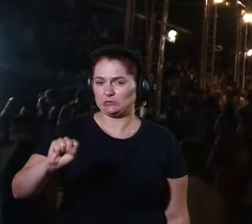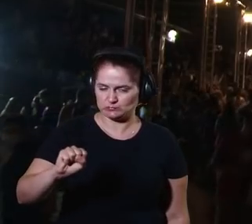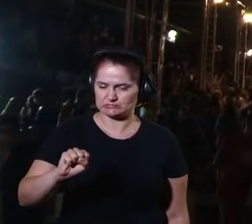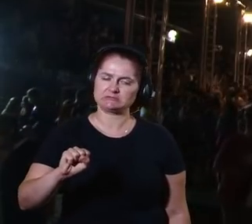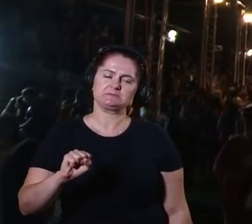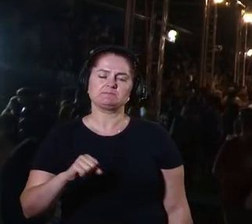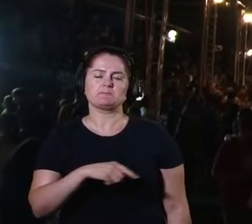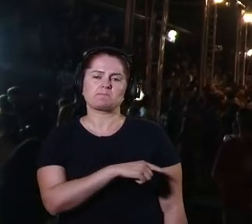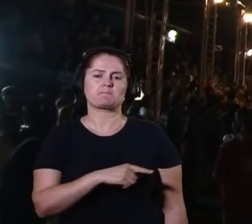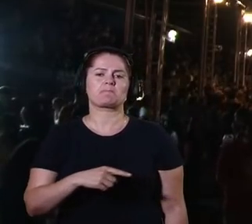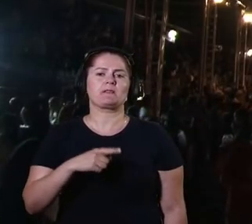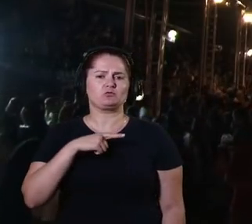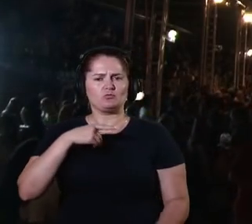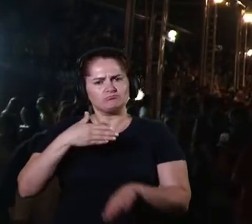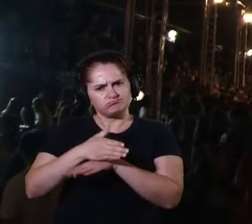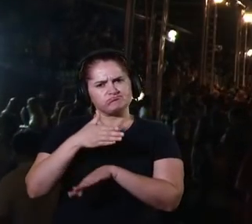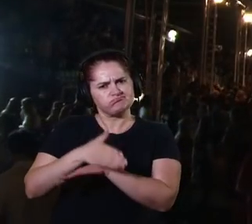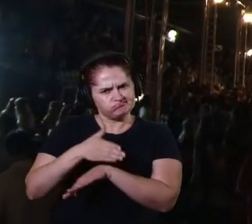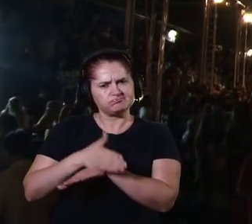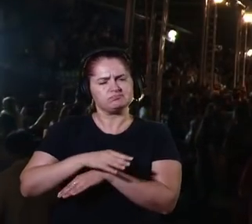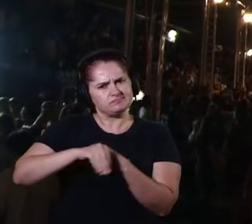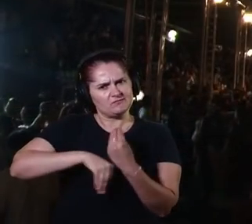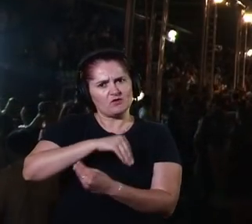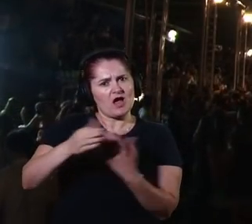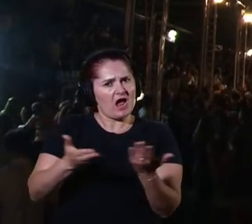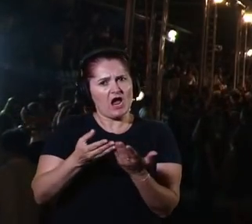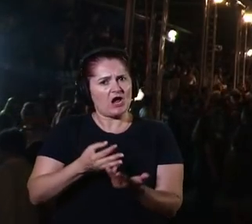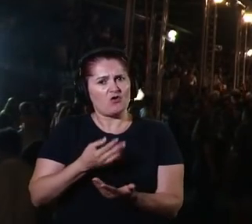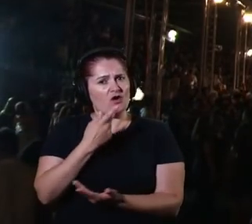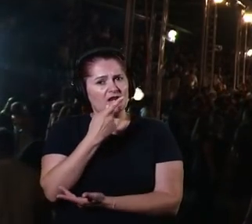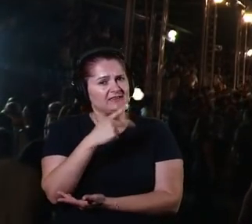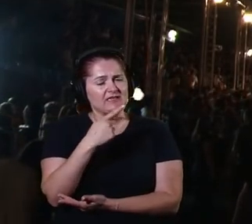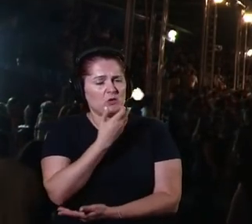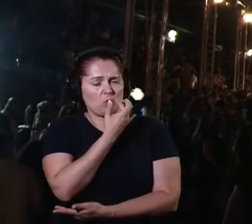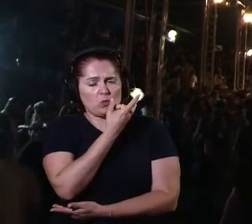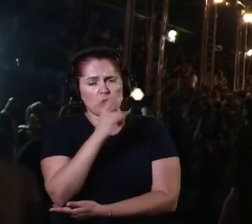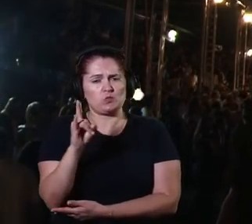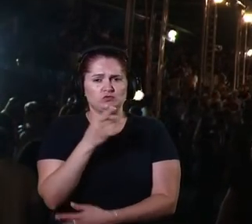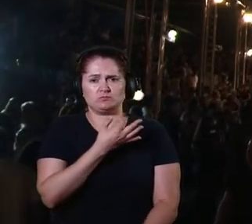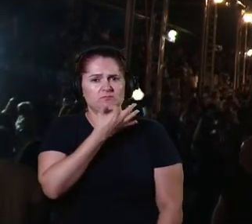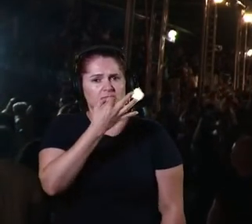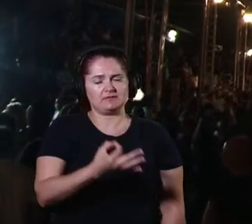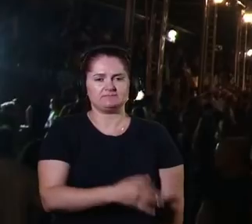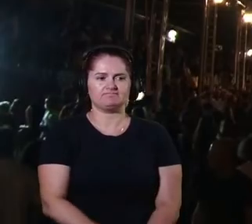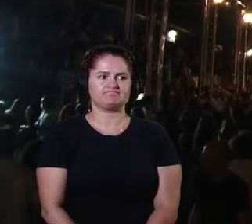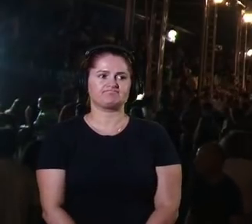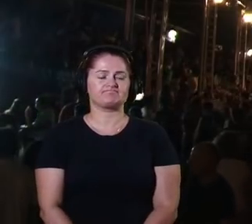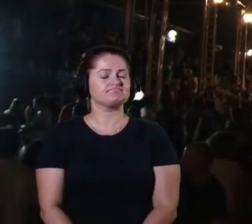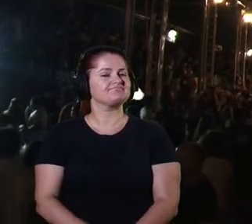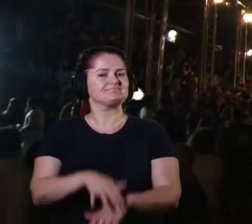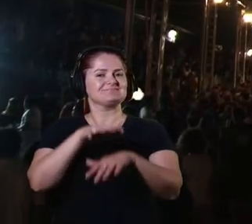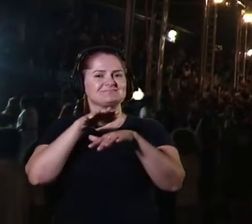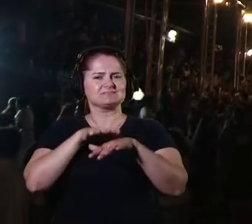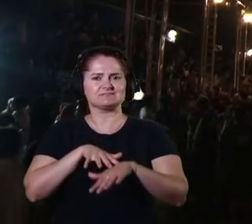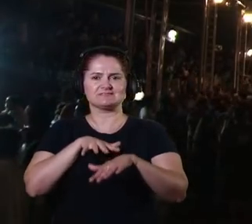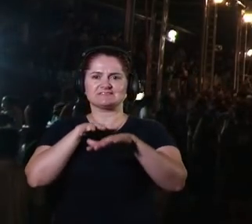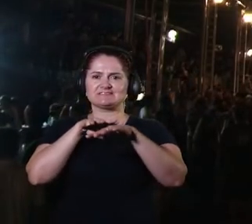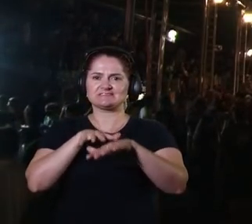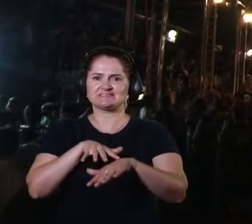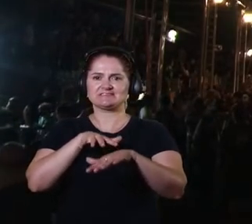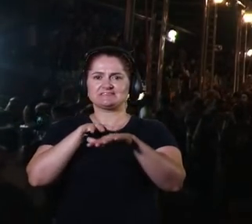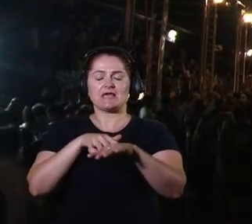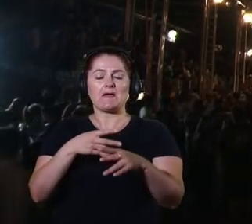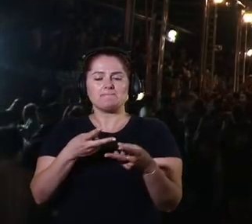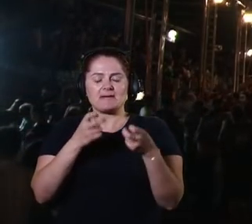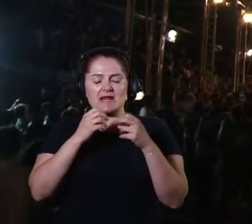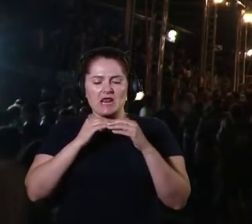Sindilojas e Sindigêneros. Tem todo esse envolvimento. Agora a tua avaliação final. O desfile veio numa constante de, vamos dizer,